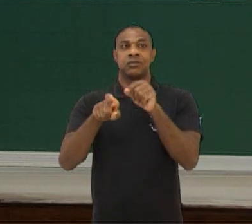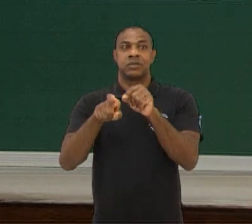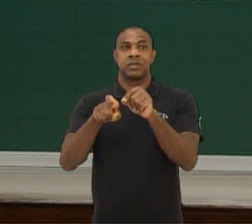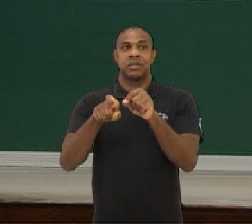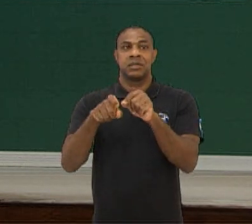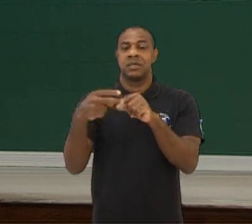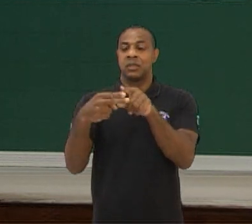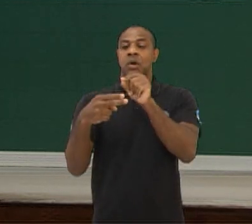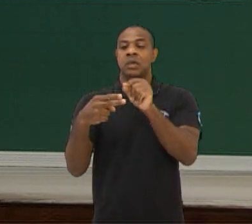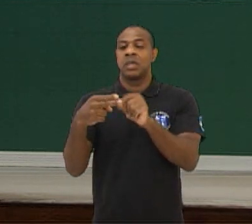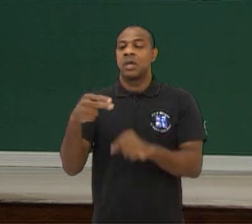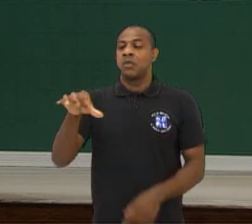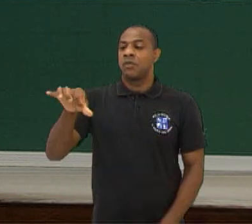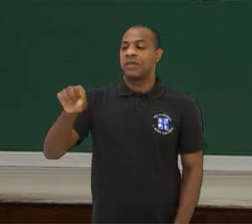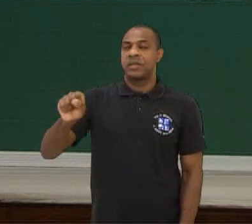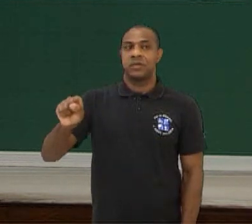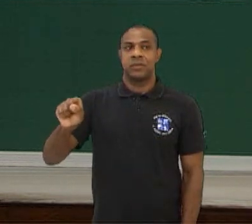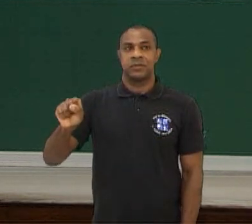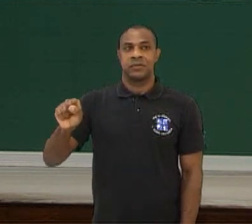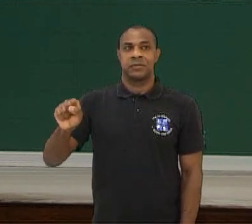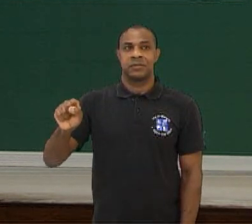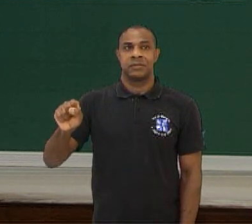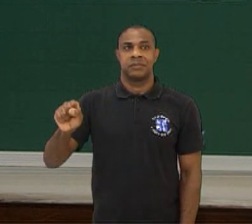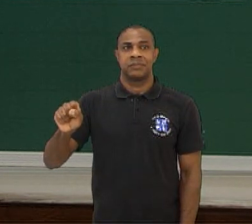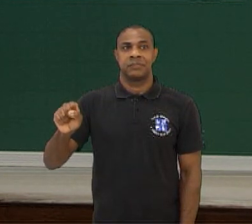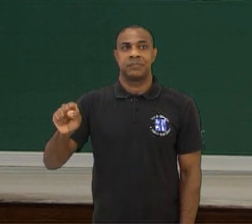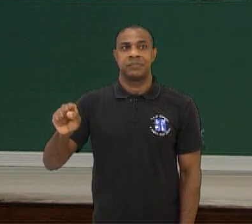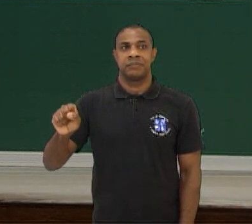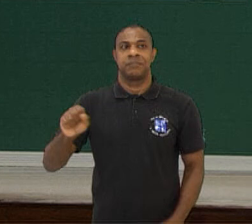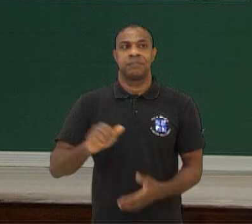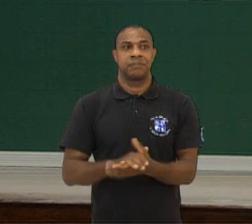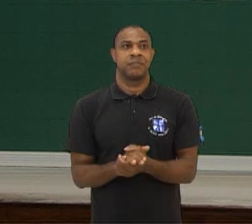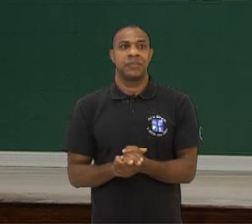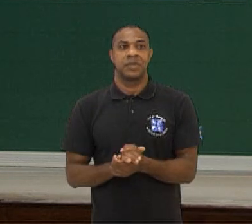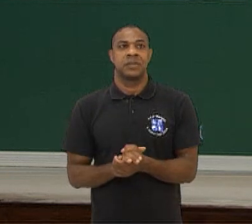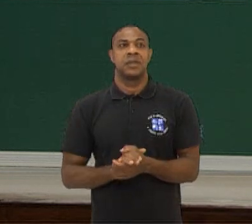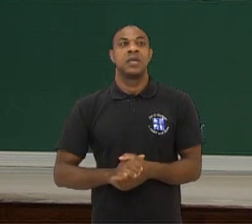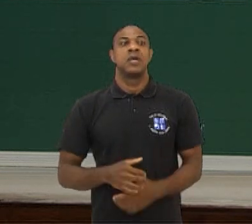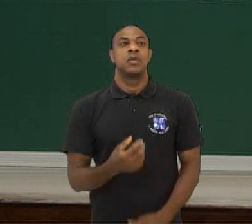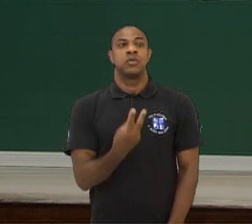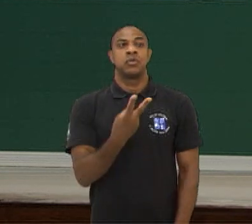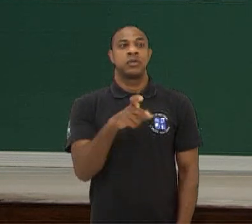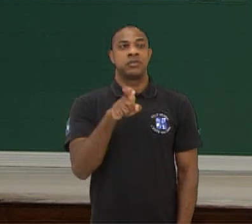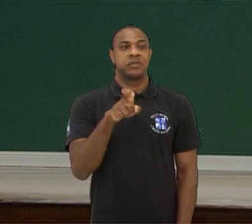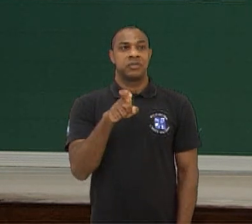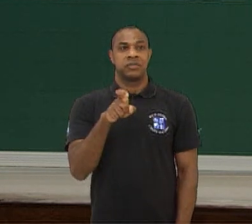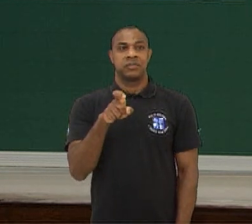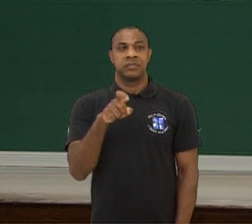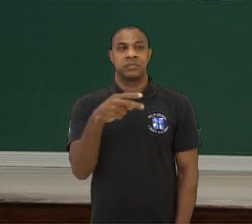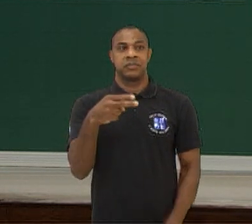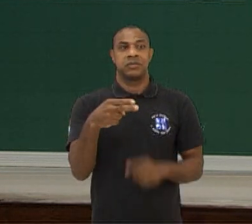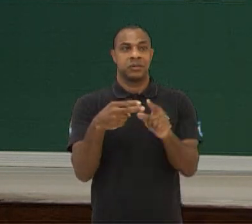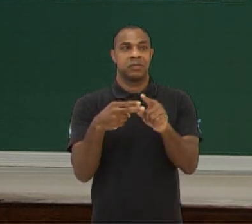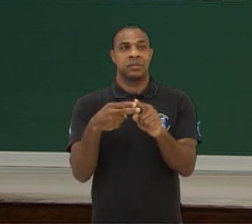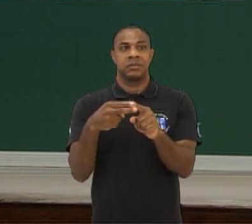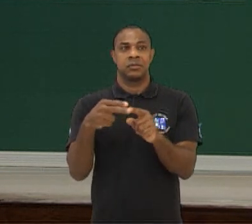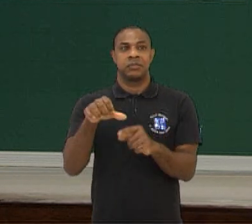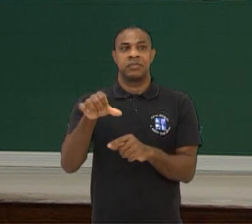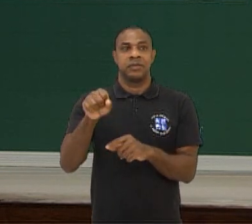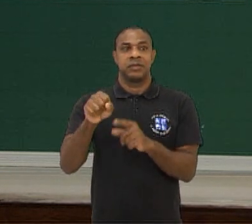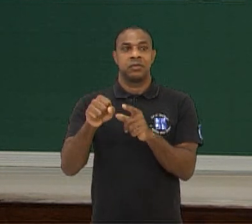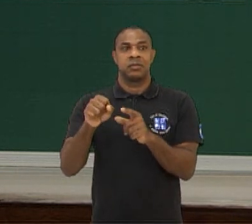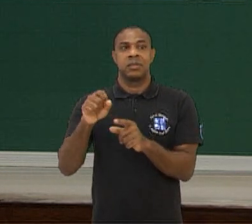5x é igual a 98. Mas você poderia ter escrito assim, ó. 2x mais 5x, 98, menos